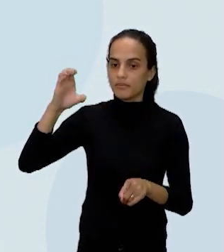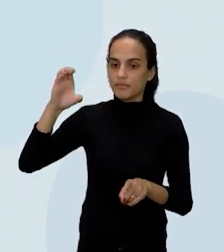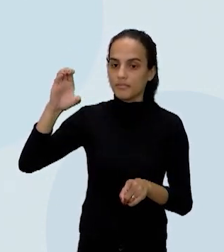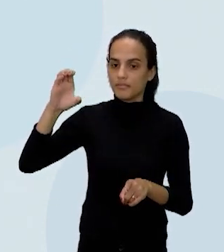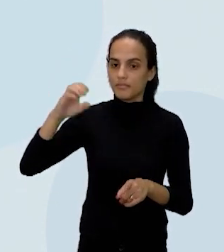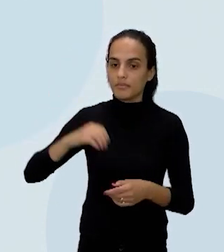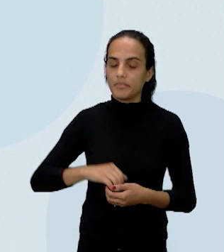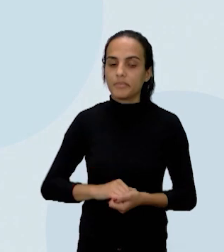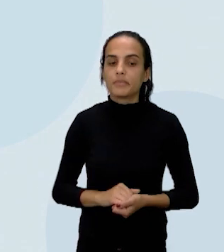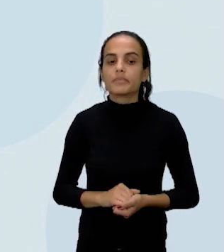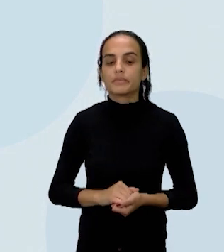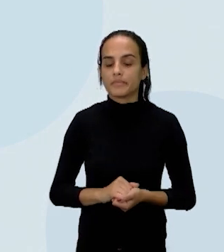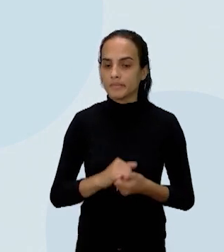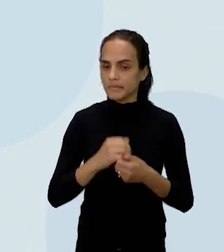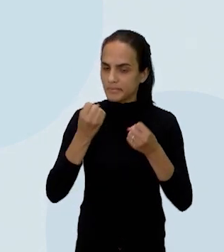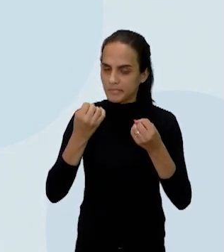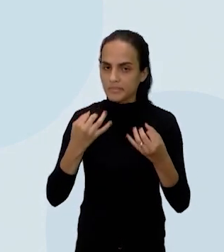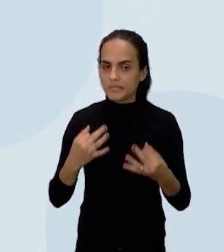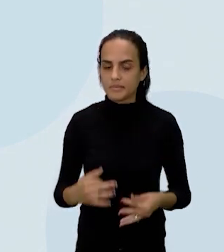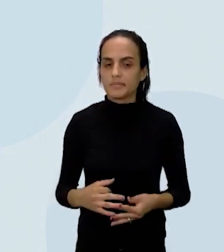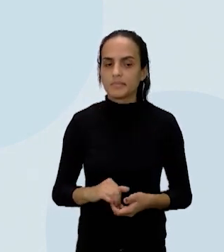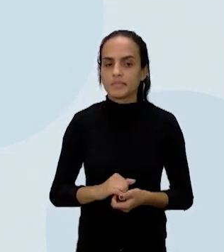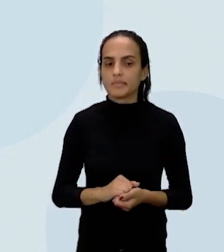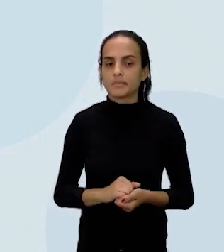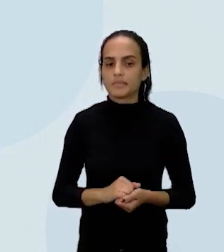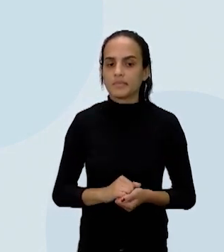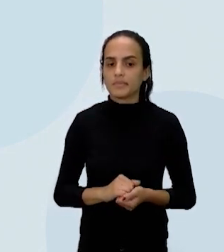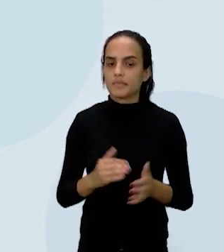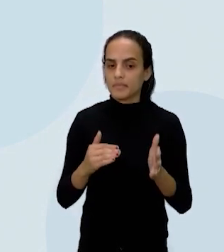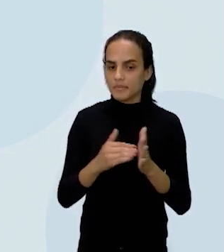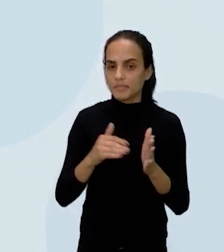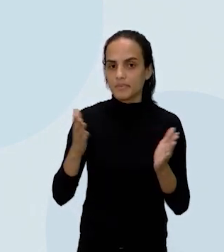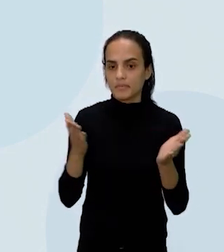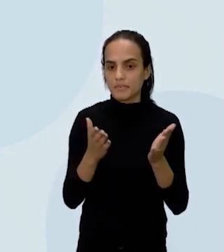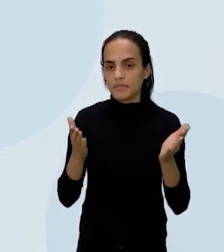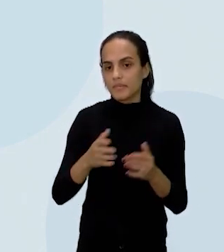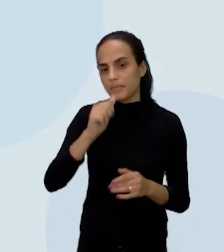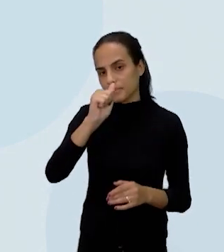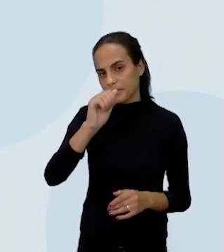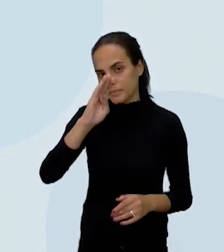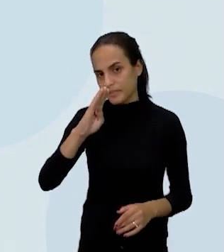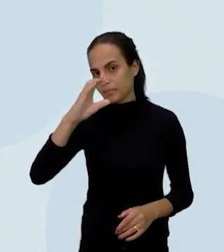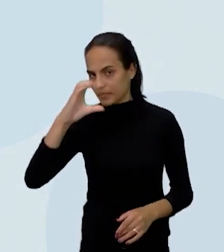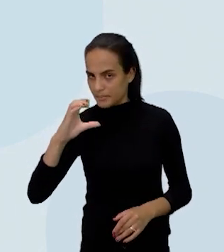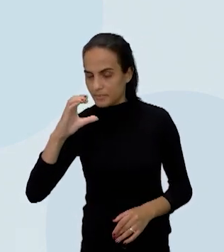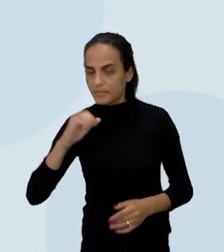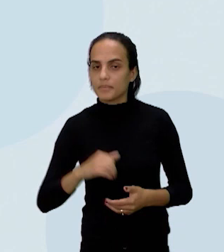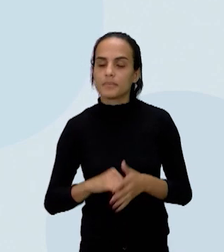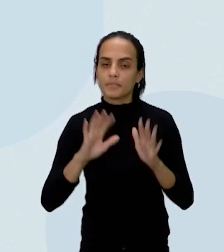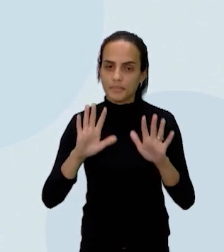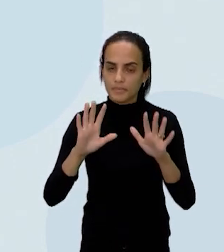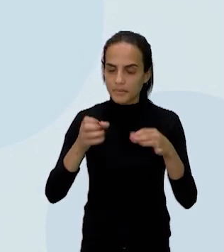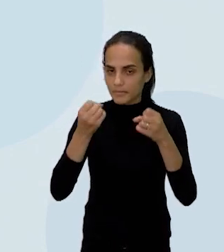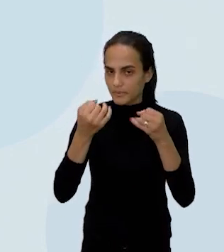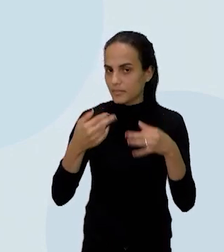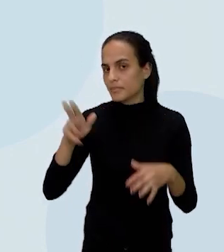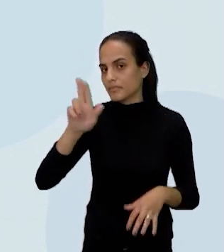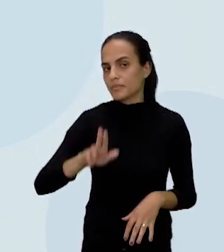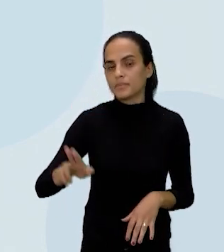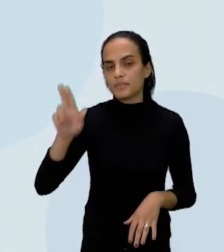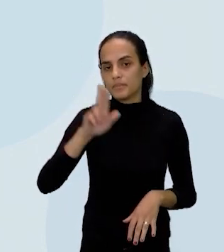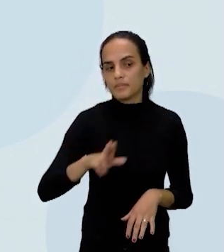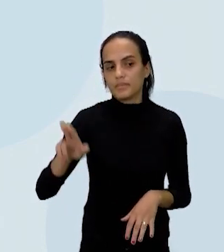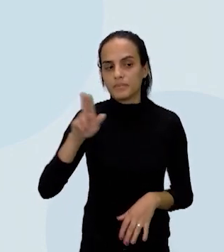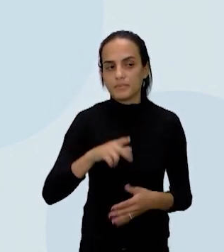Então, falando isso, né, até agora a gente usou A, B, C, mas falando isso, utilizando realmente